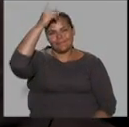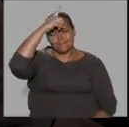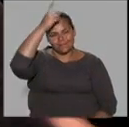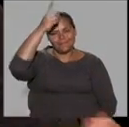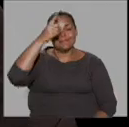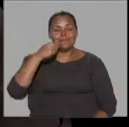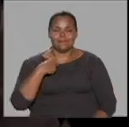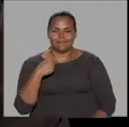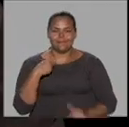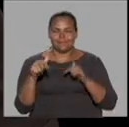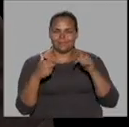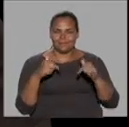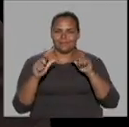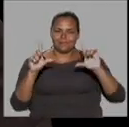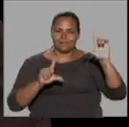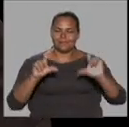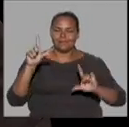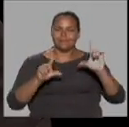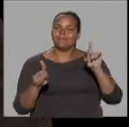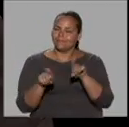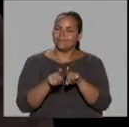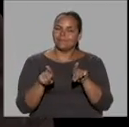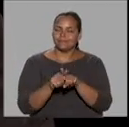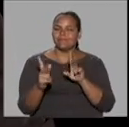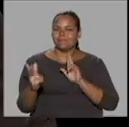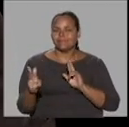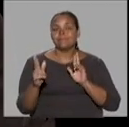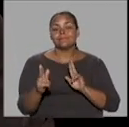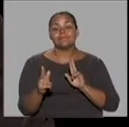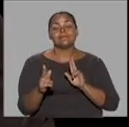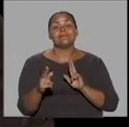ideia de, eu como trabalho com televisão também,